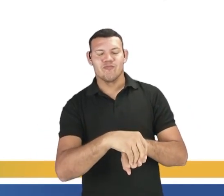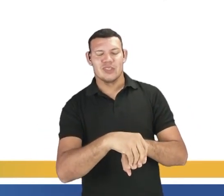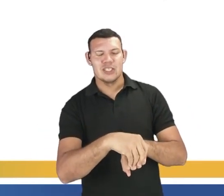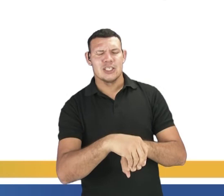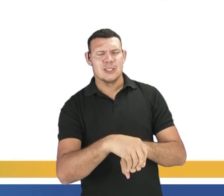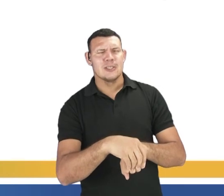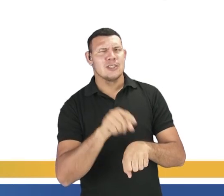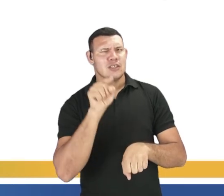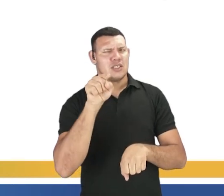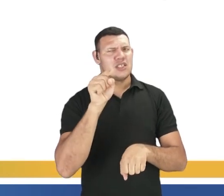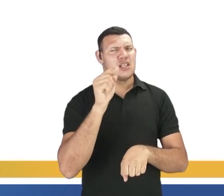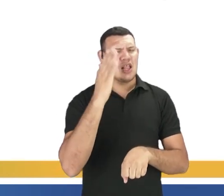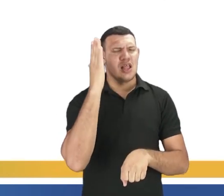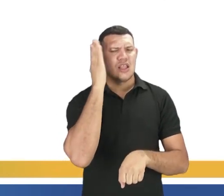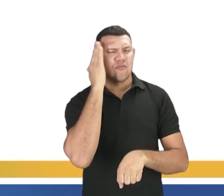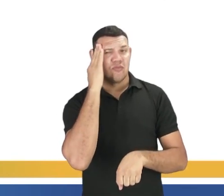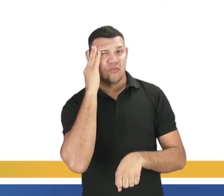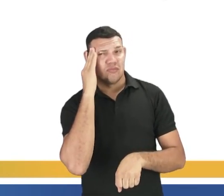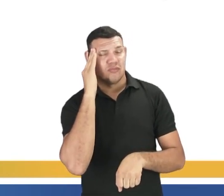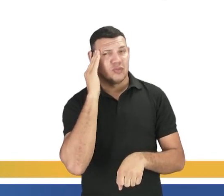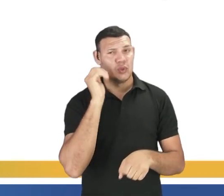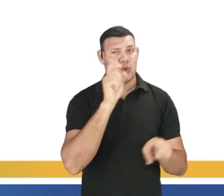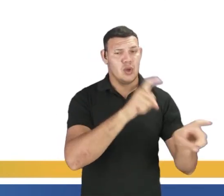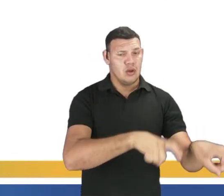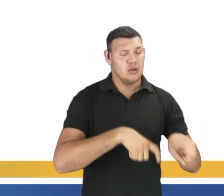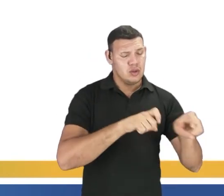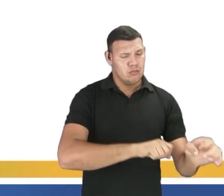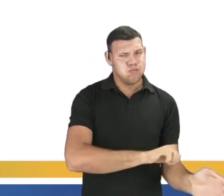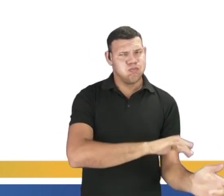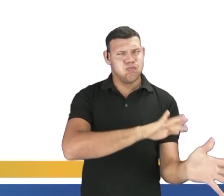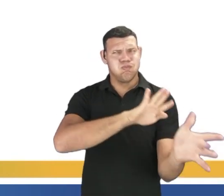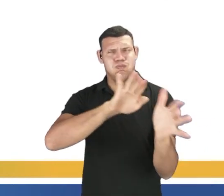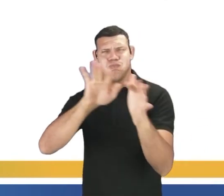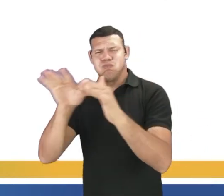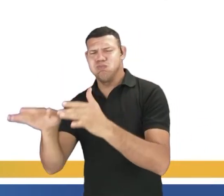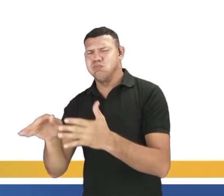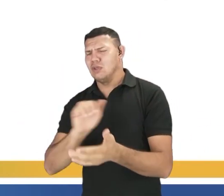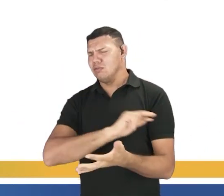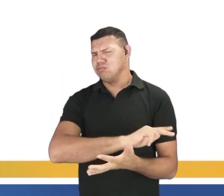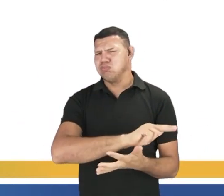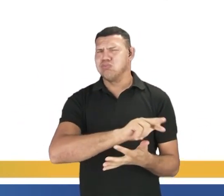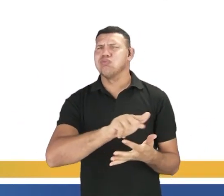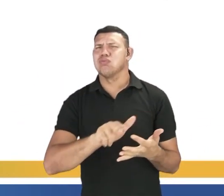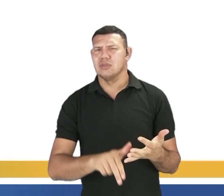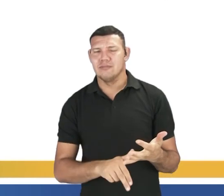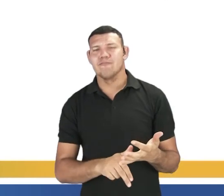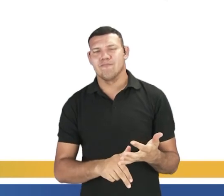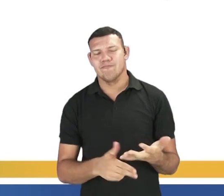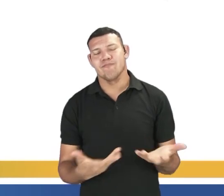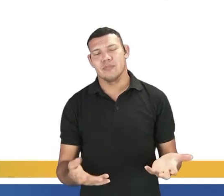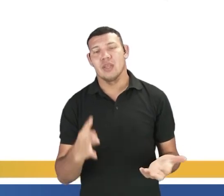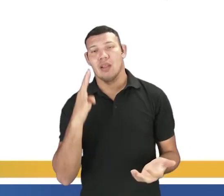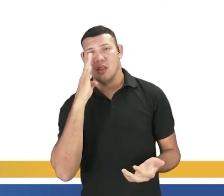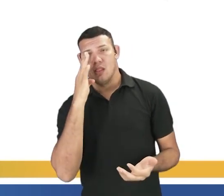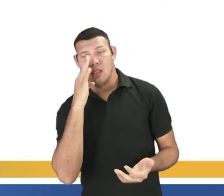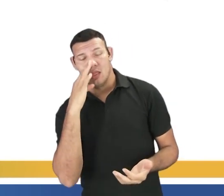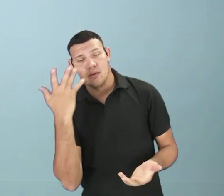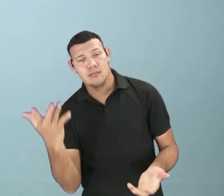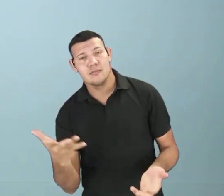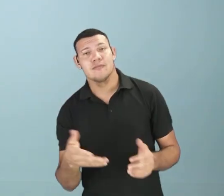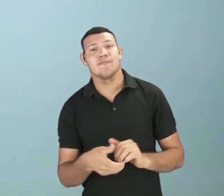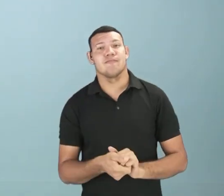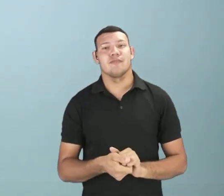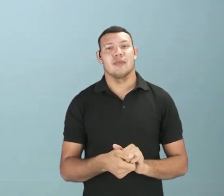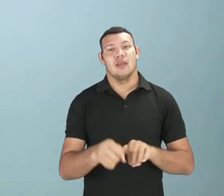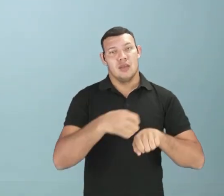quando a gente fala do êxodo rural, a gente está falando de várias informações. Então, você puder assistir, assista O Menino e o Mundo. Além disso, desse filme